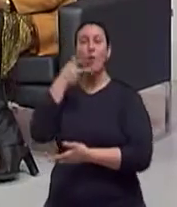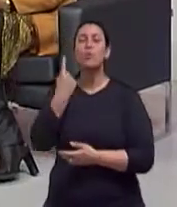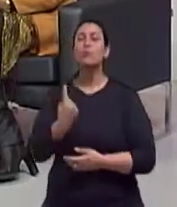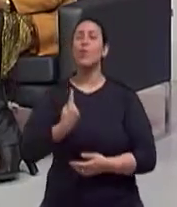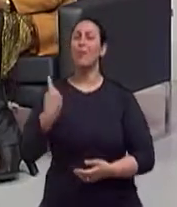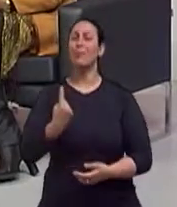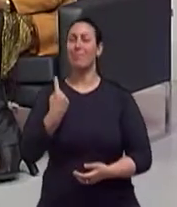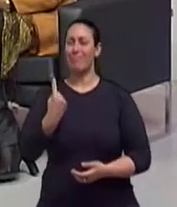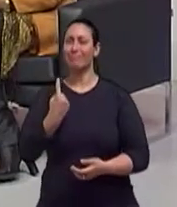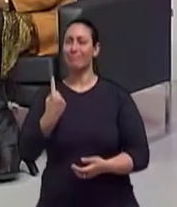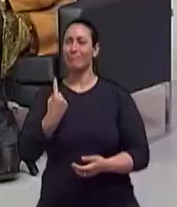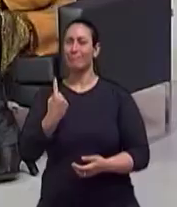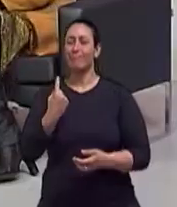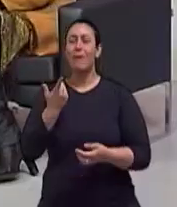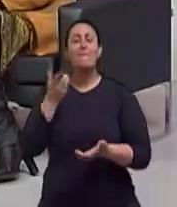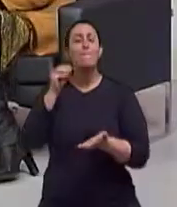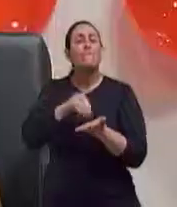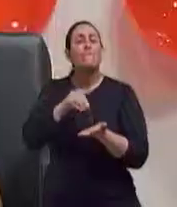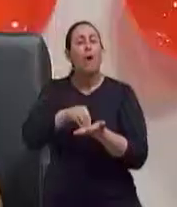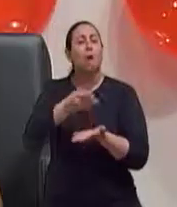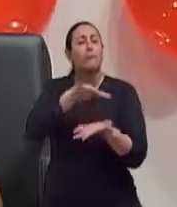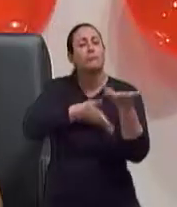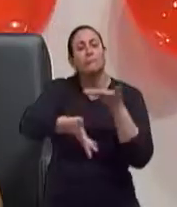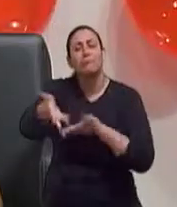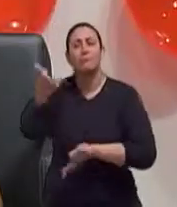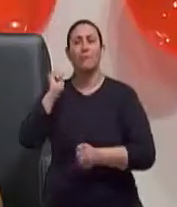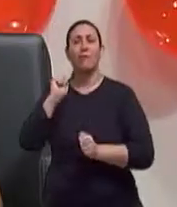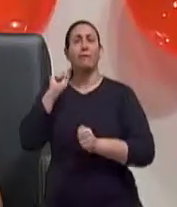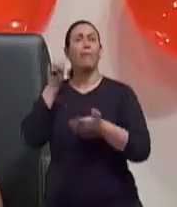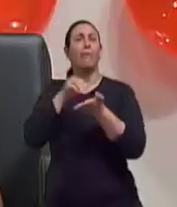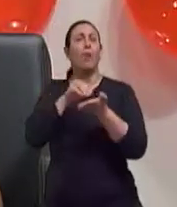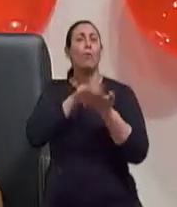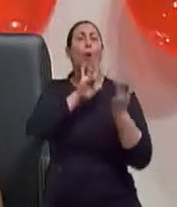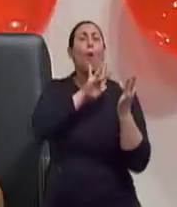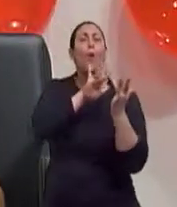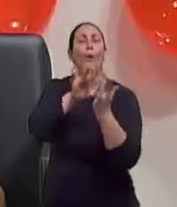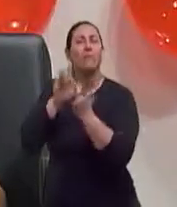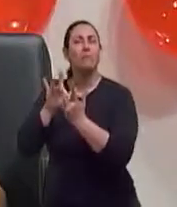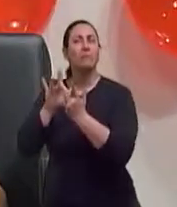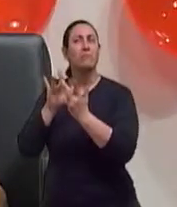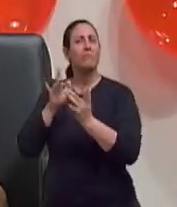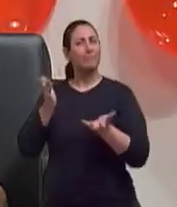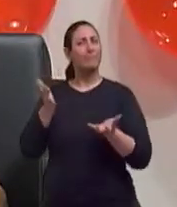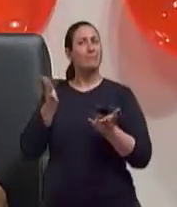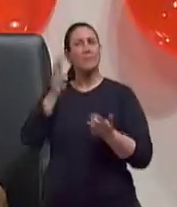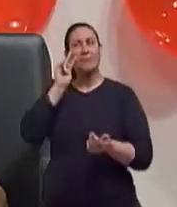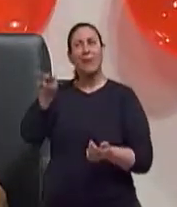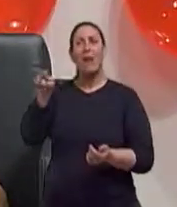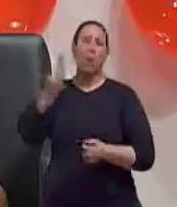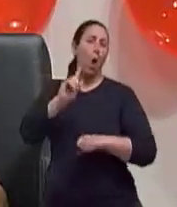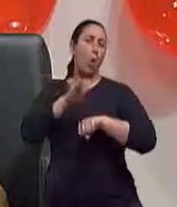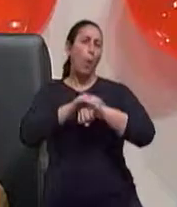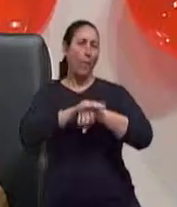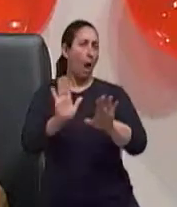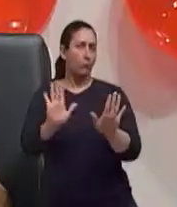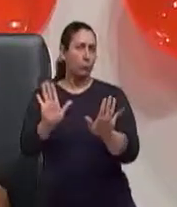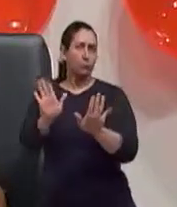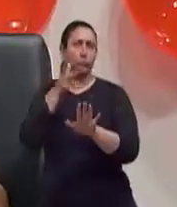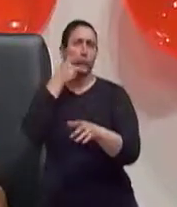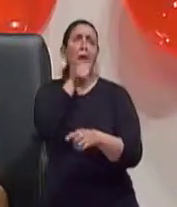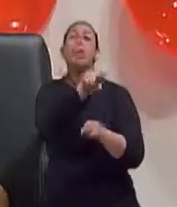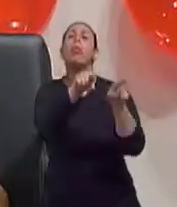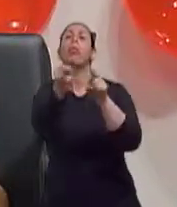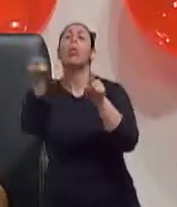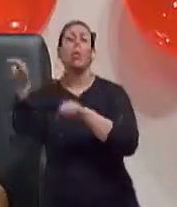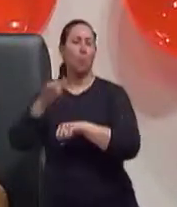A questão da falta de compartilhar com o idoso não é aqui não é questão de culpados nós vamos ver quem é que tem a